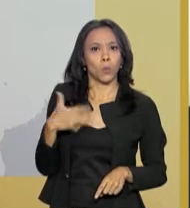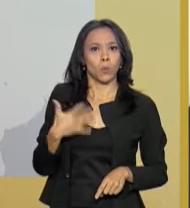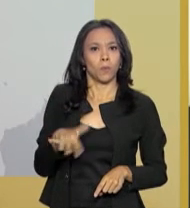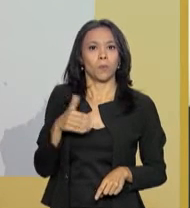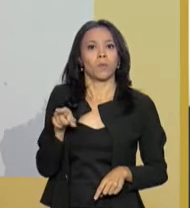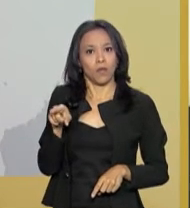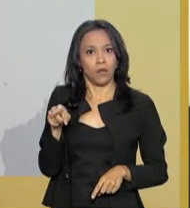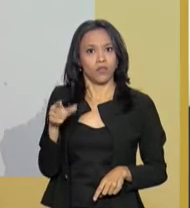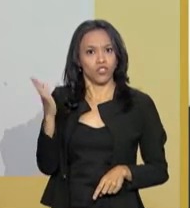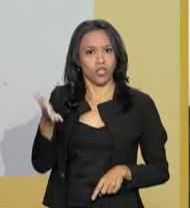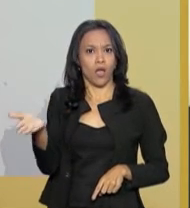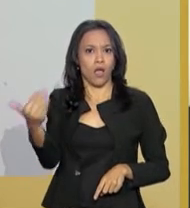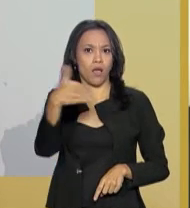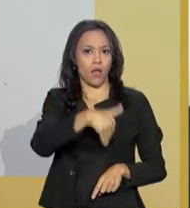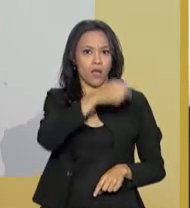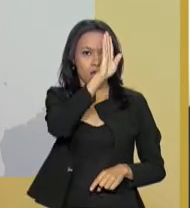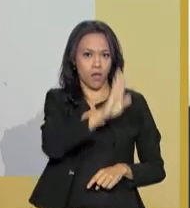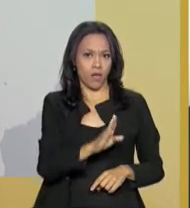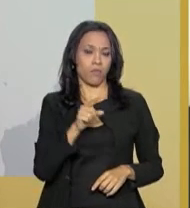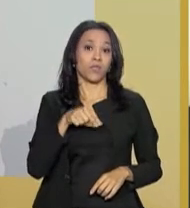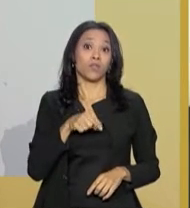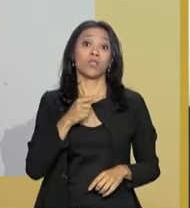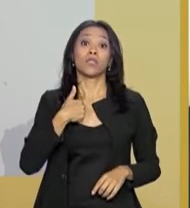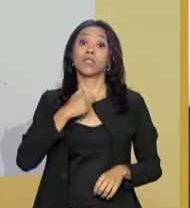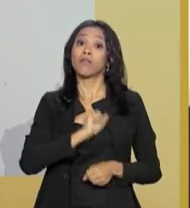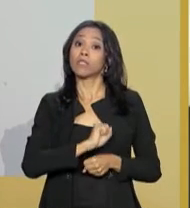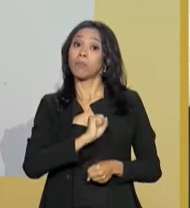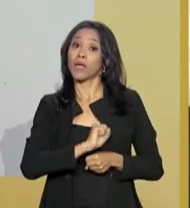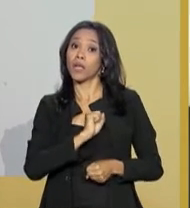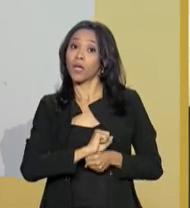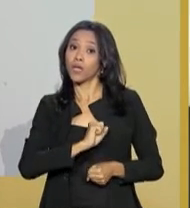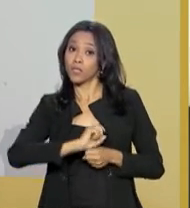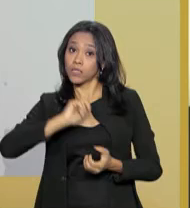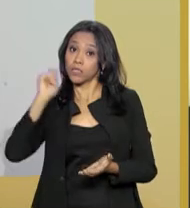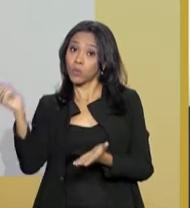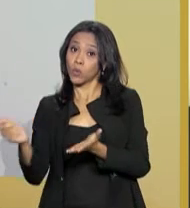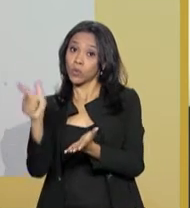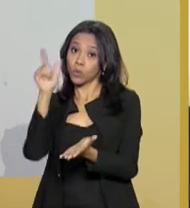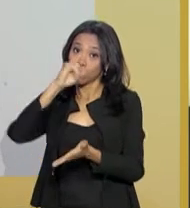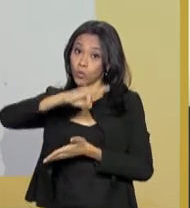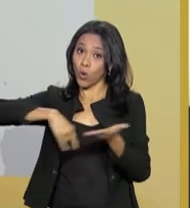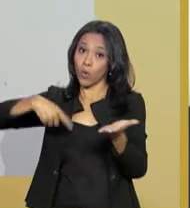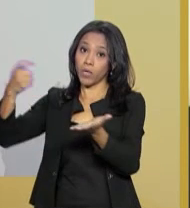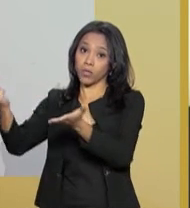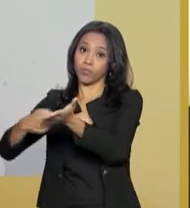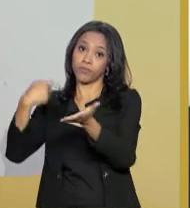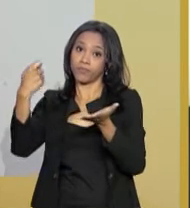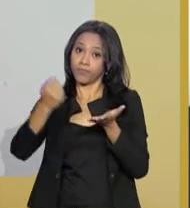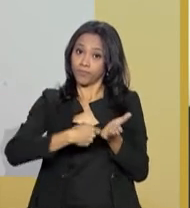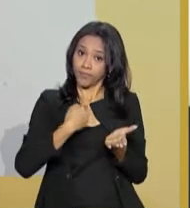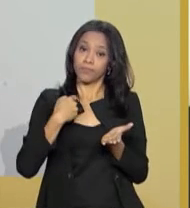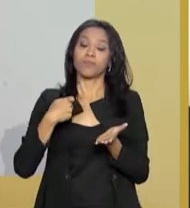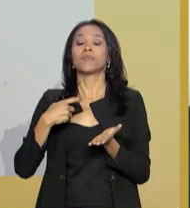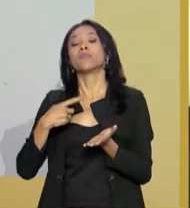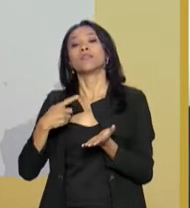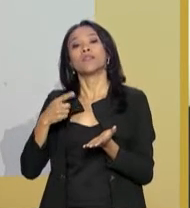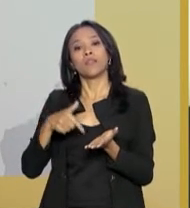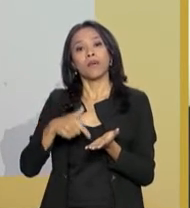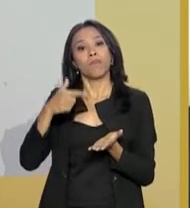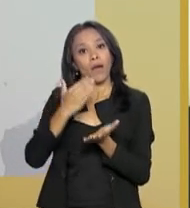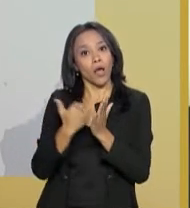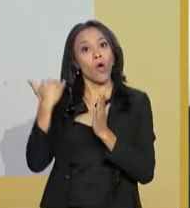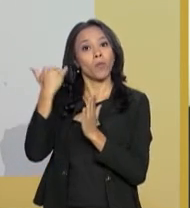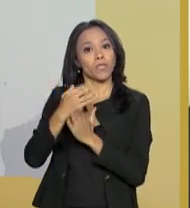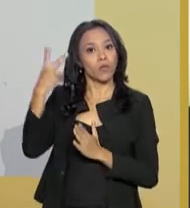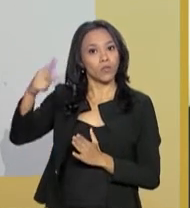já estão atuando no Brasil e estavam esperando este acordo de bitributação para poder aumentar ainda mais